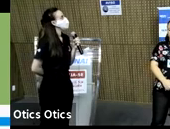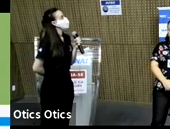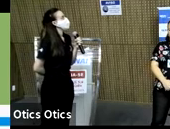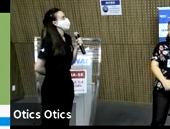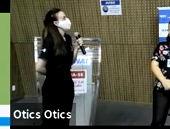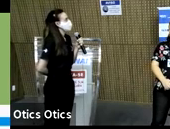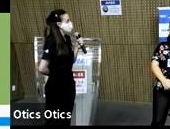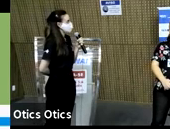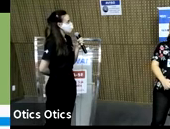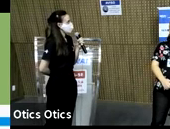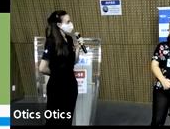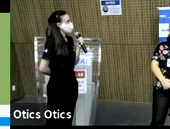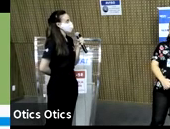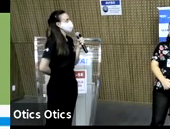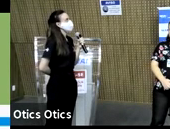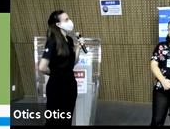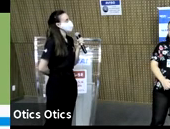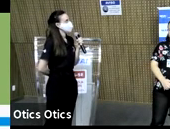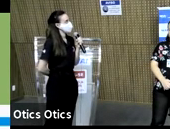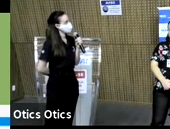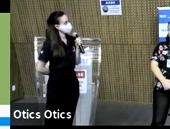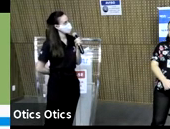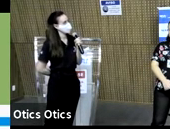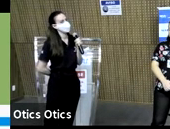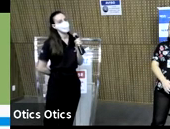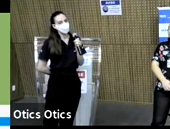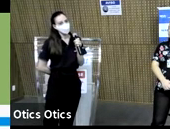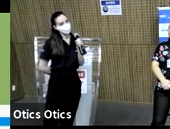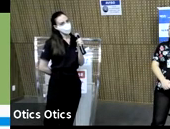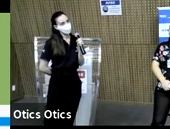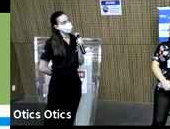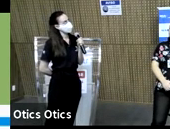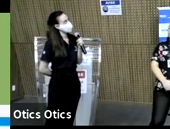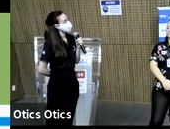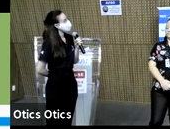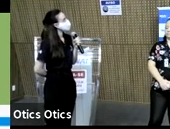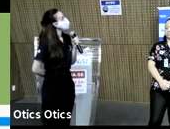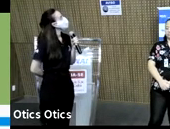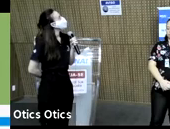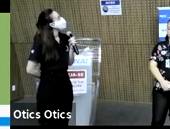29,3% no primeiro semestre de 2021, agora nós avançamos muito mais nesse